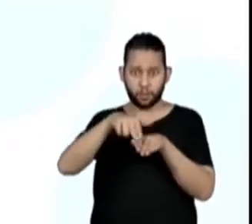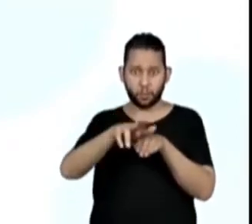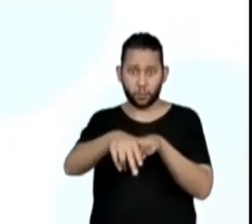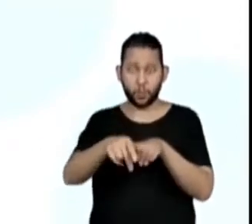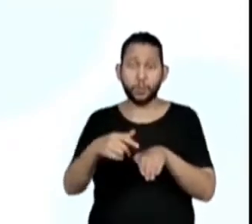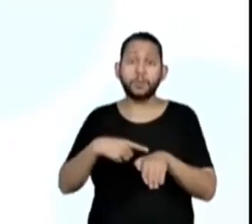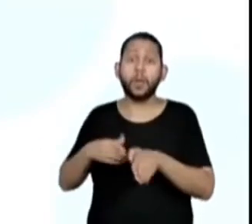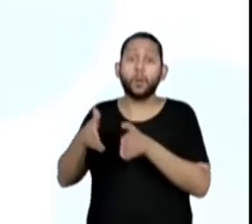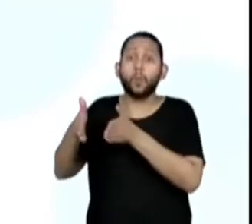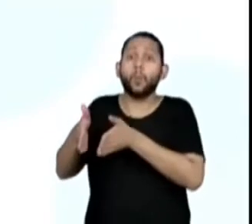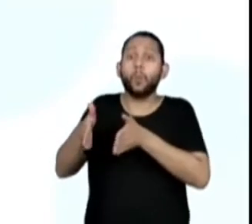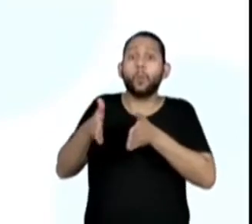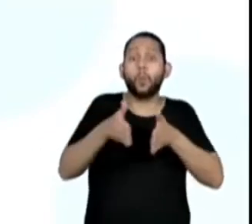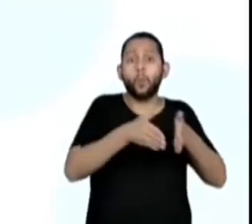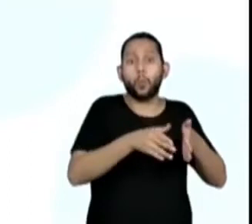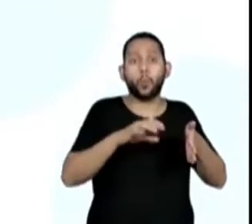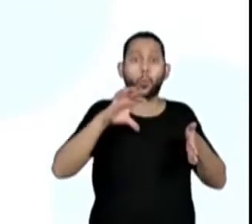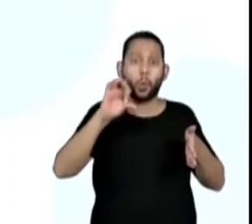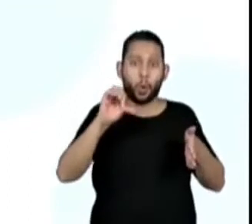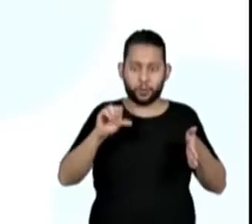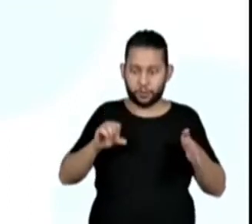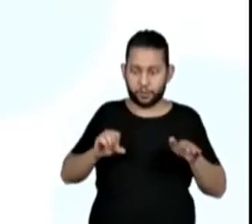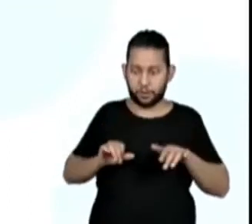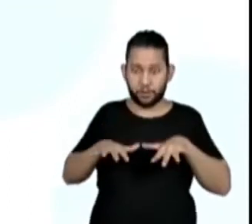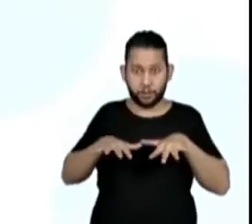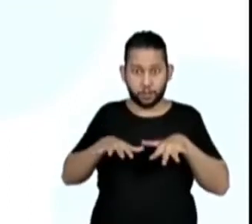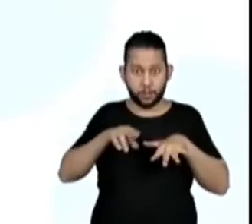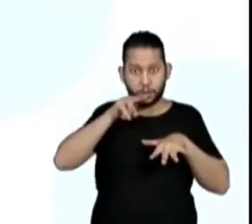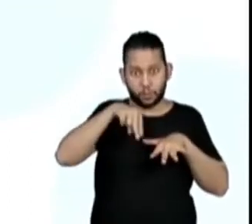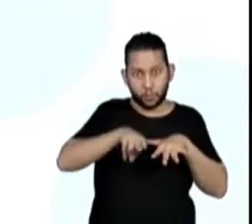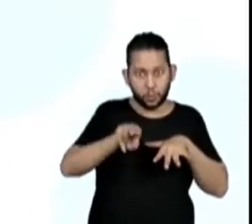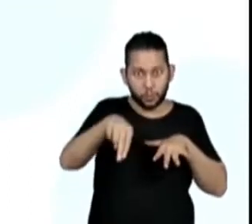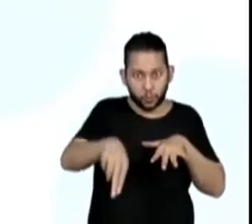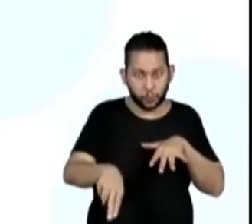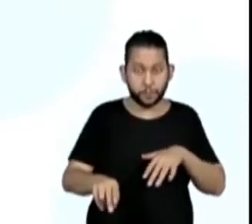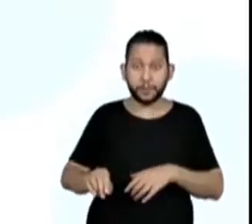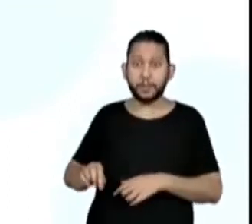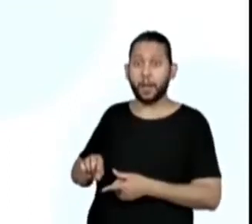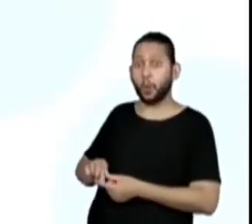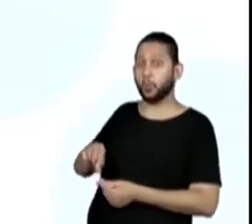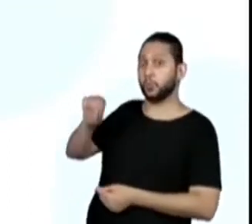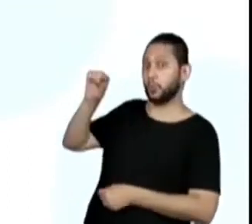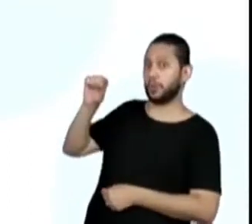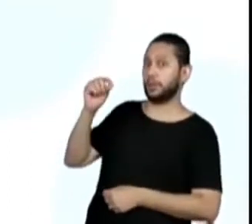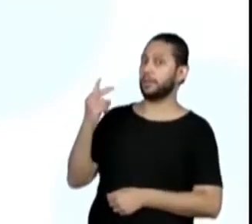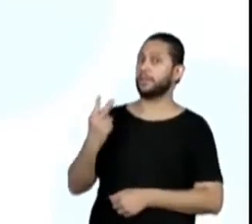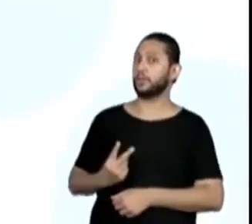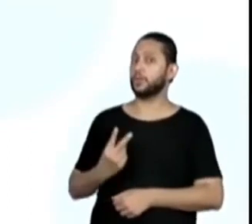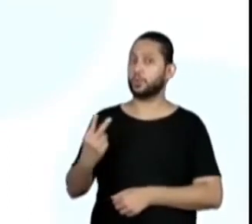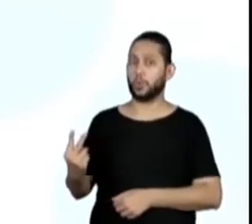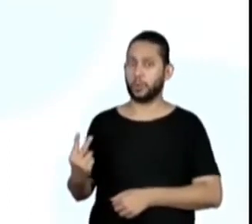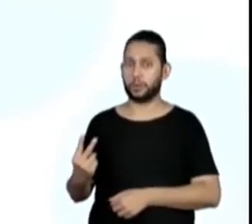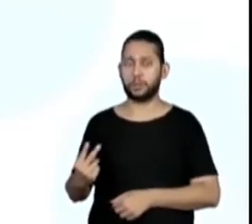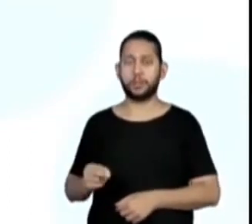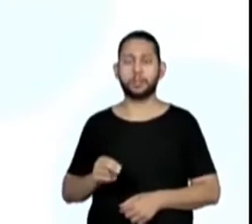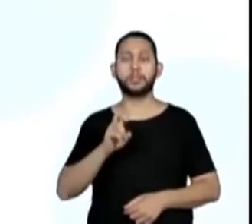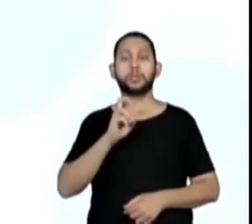pistas que totalizam 15 metros de largura. Tem 22 metros de altura e 55 metros